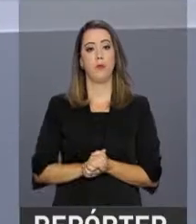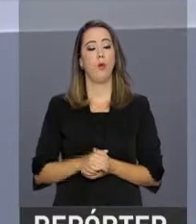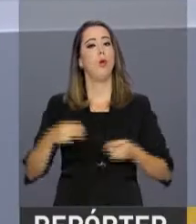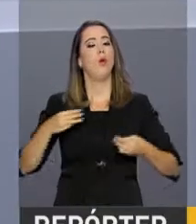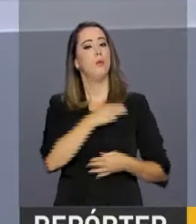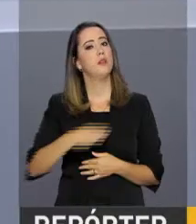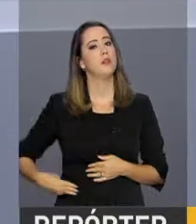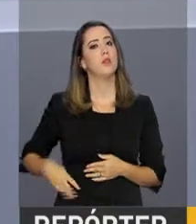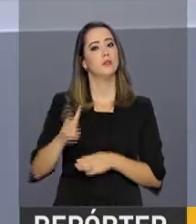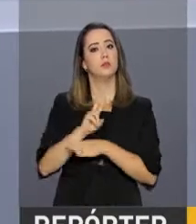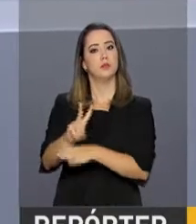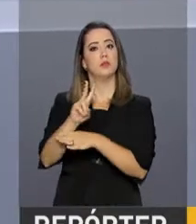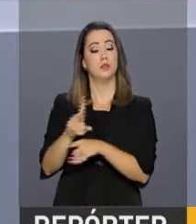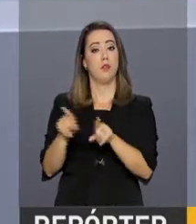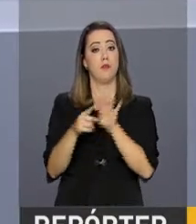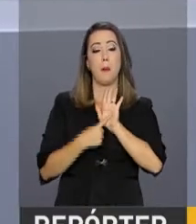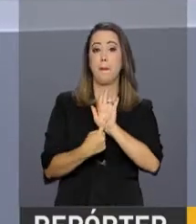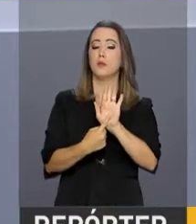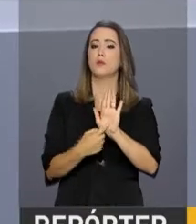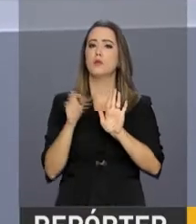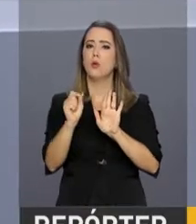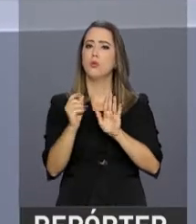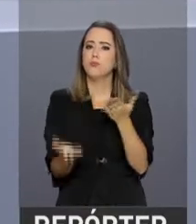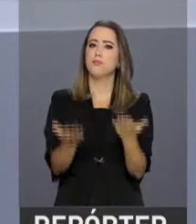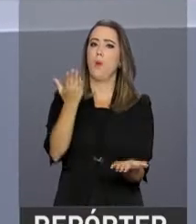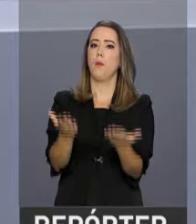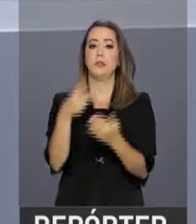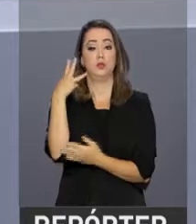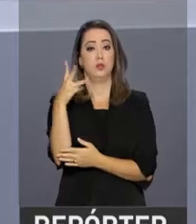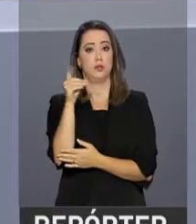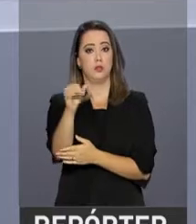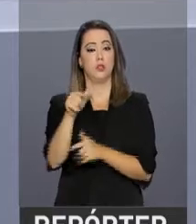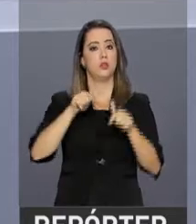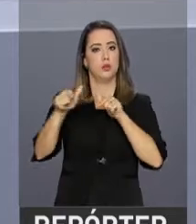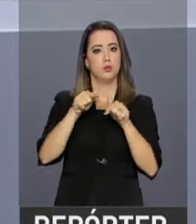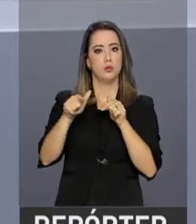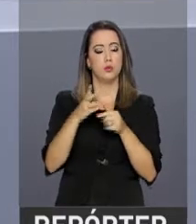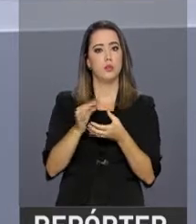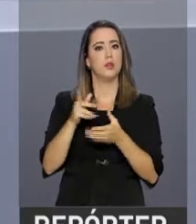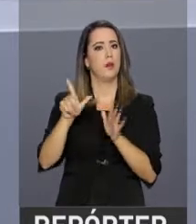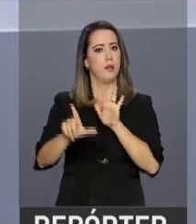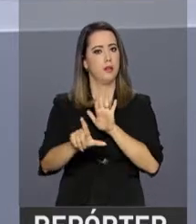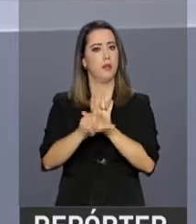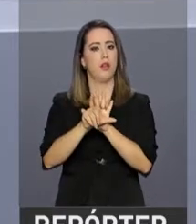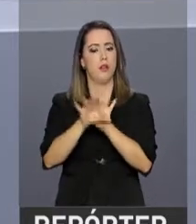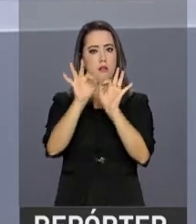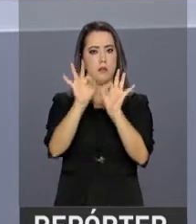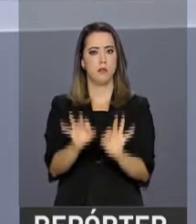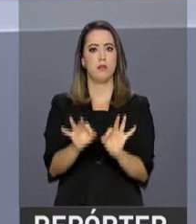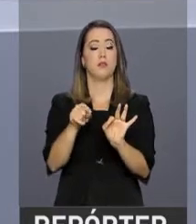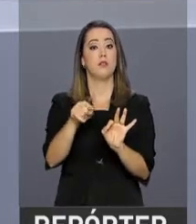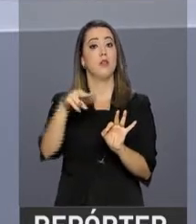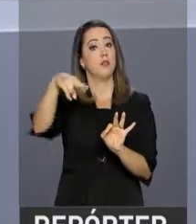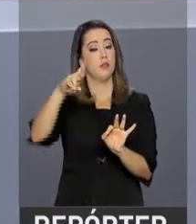ministro da defesa raul jugmann apresentou um balanço dos três primeiros dias da operação de garantia da lei e da ordem no rio grande do